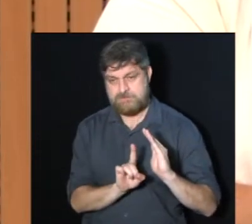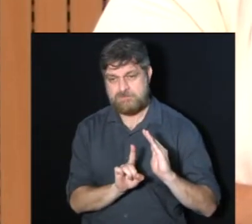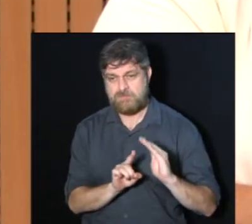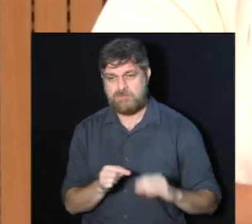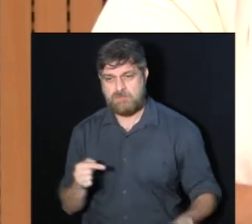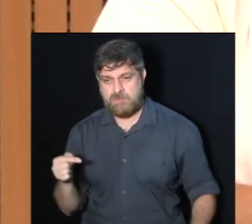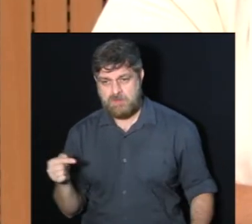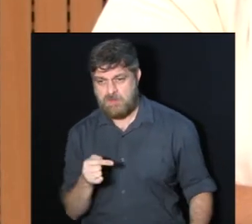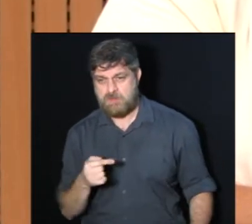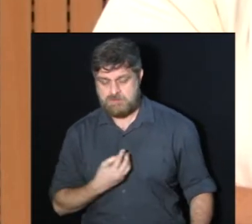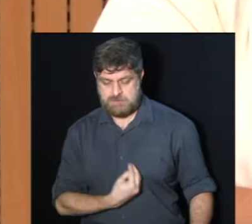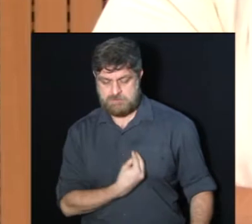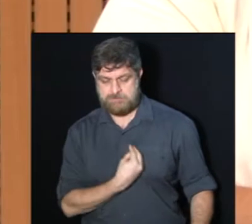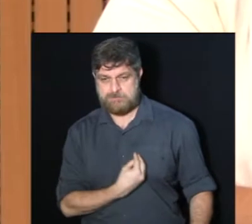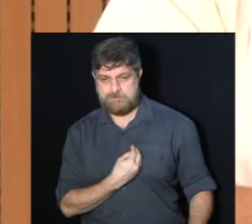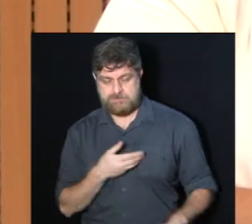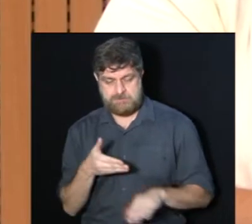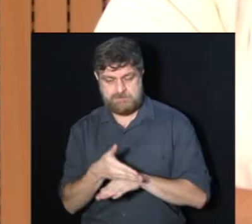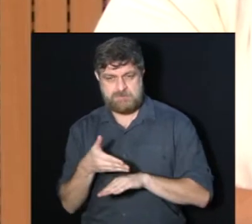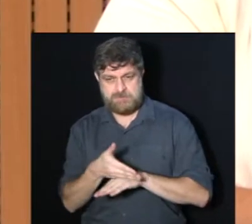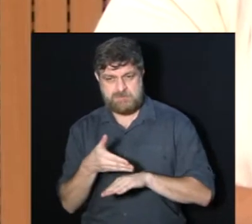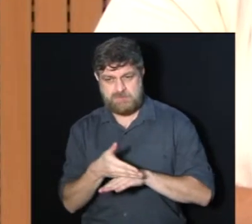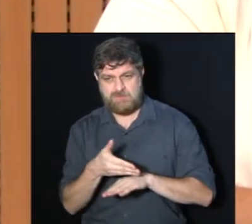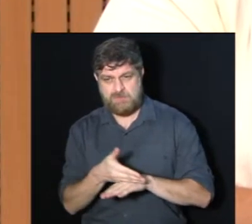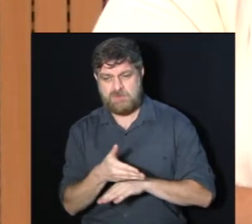filha ou é